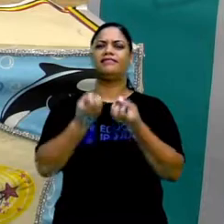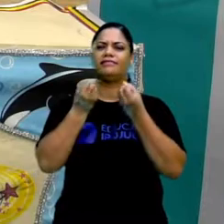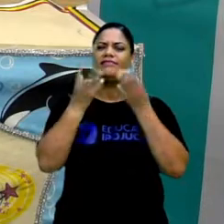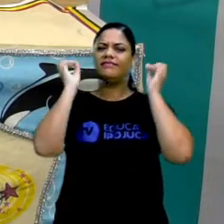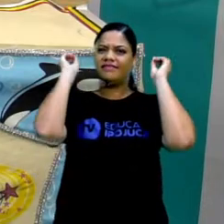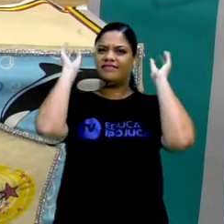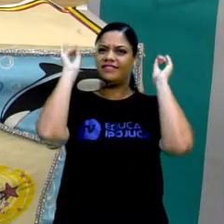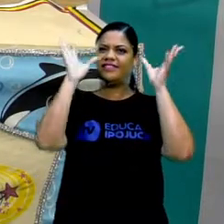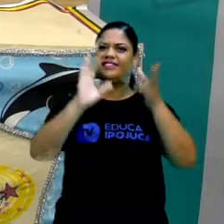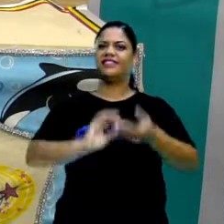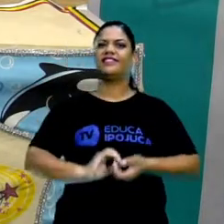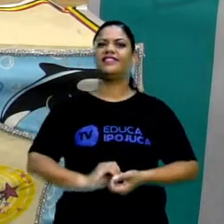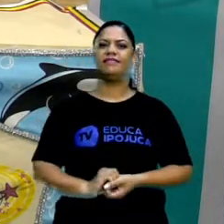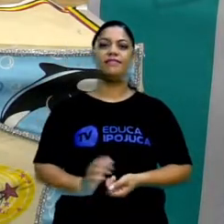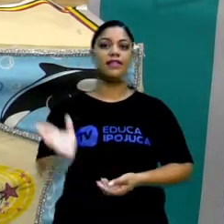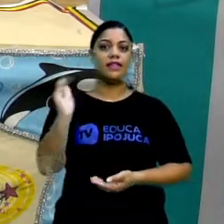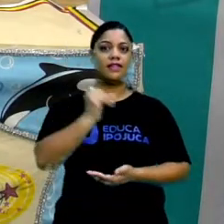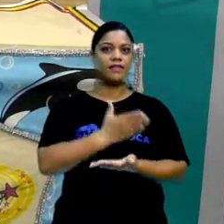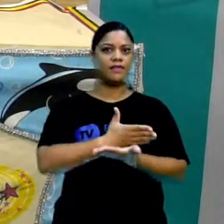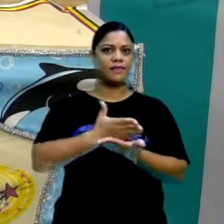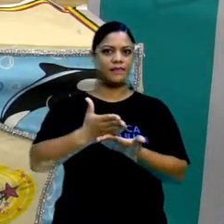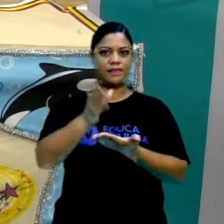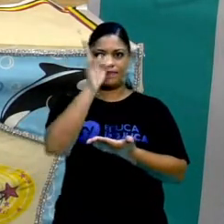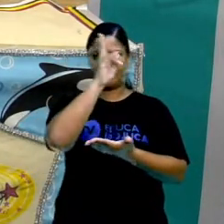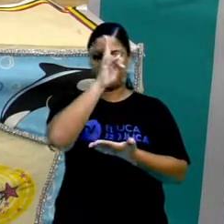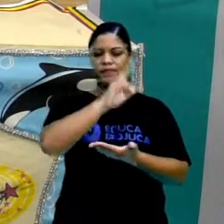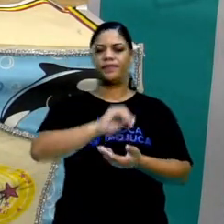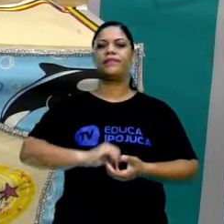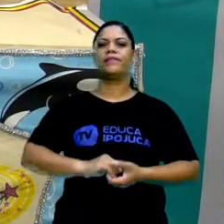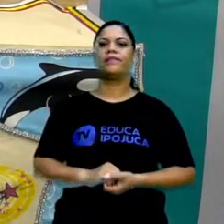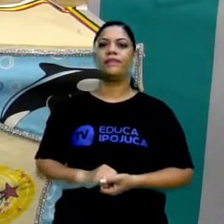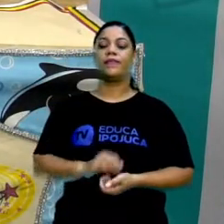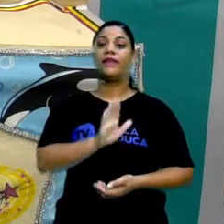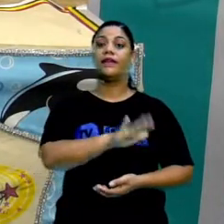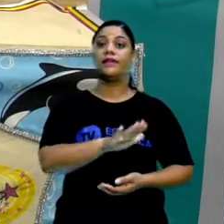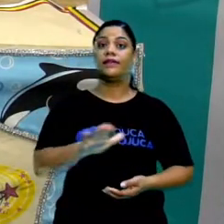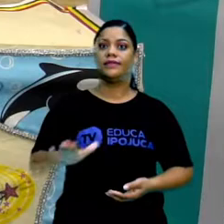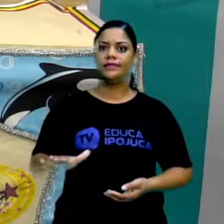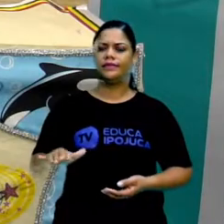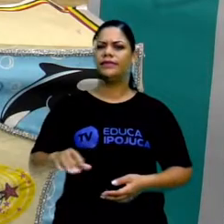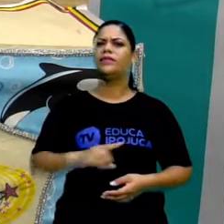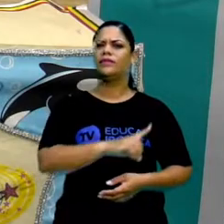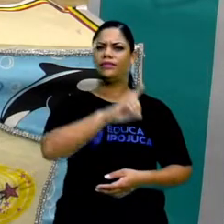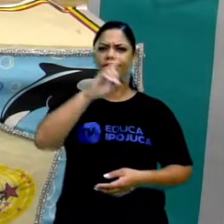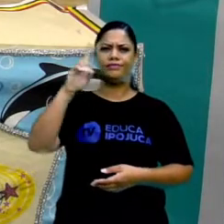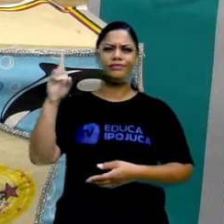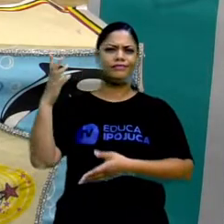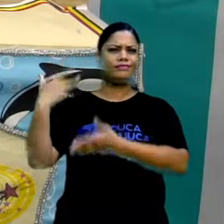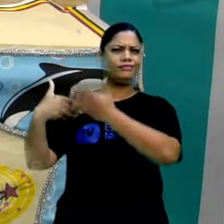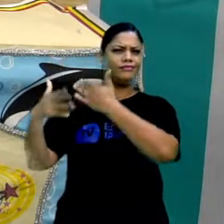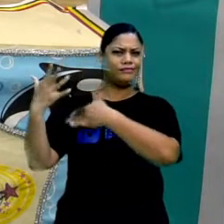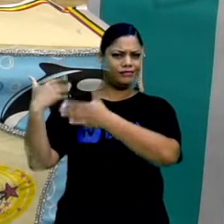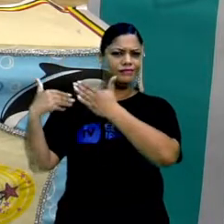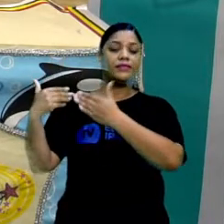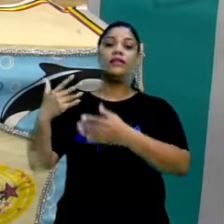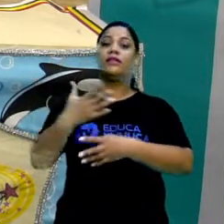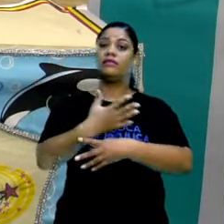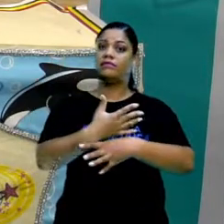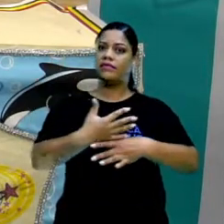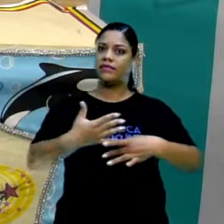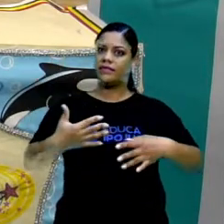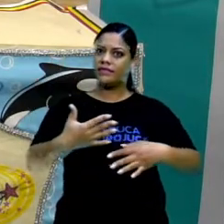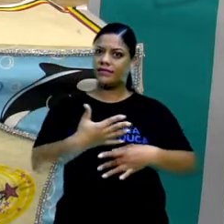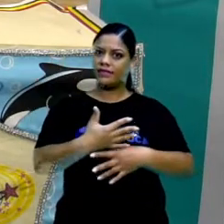leiturinha. Então, vamos pra história? Uhum. Vamos lá. Criança, era uma vez em uma